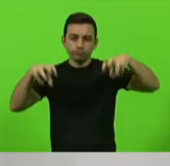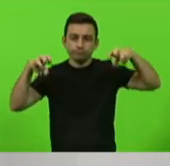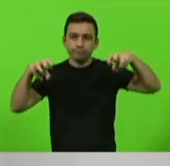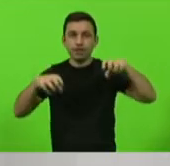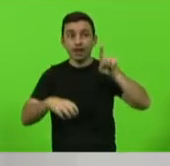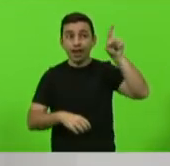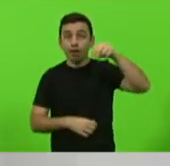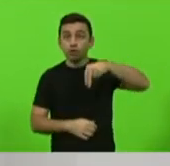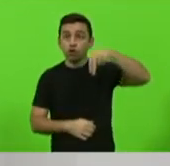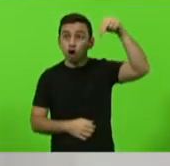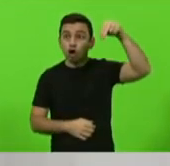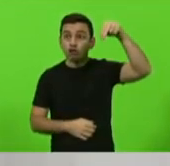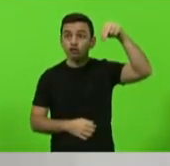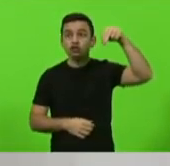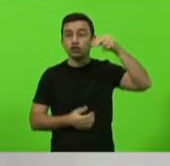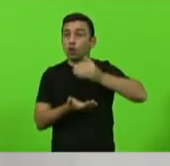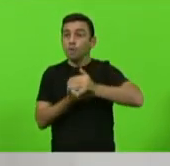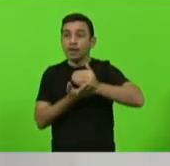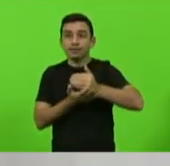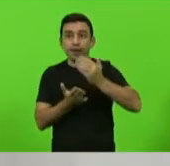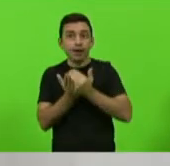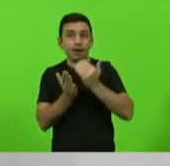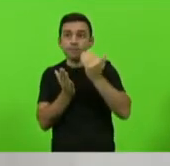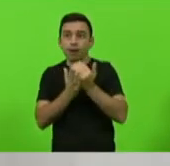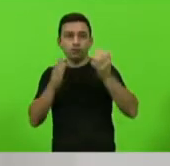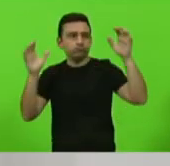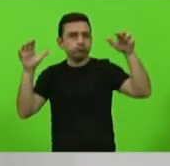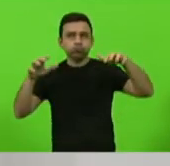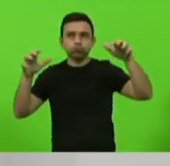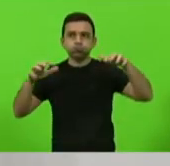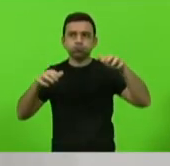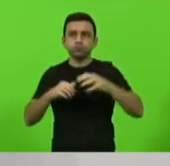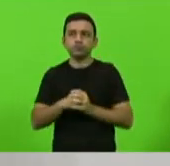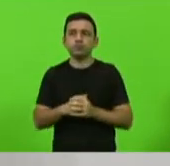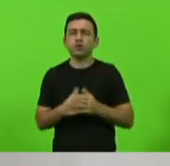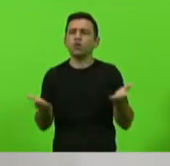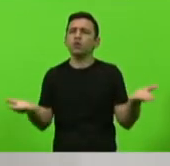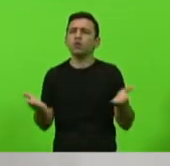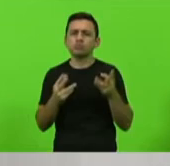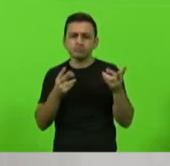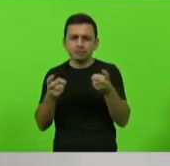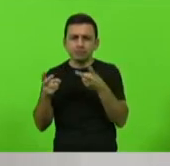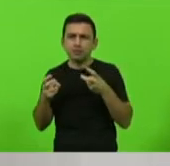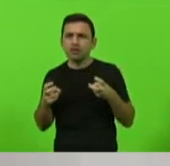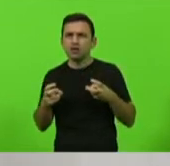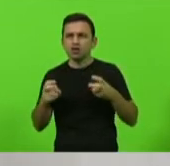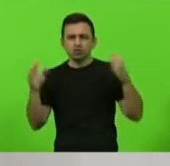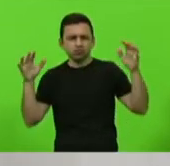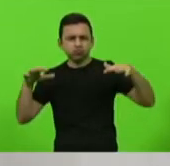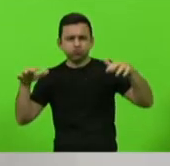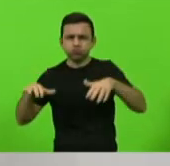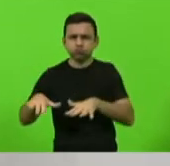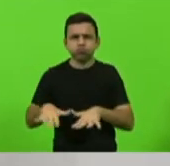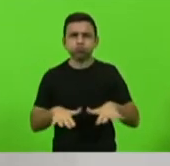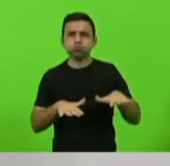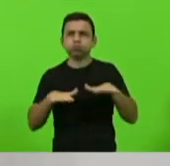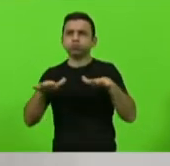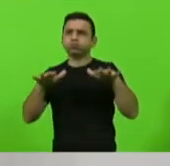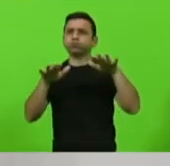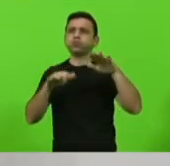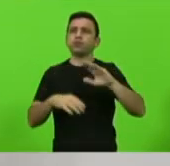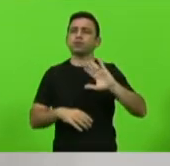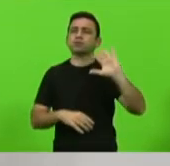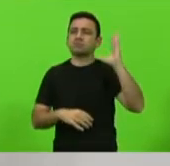nordeste aumentar. E hoje nós temos verificado aí por enchentes, por situações